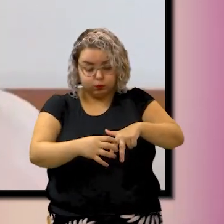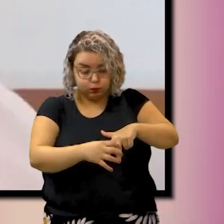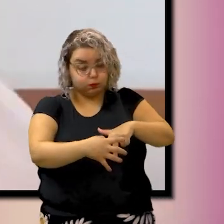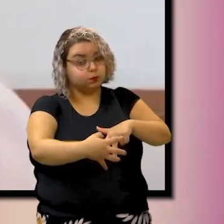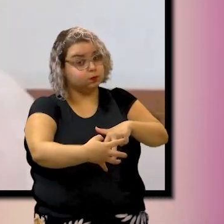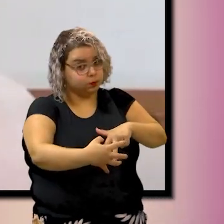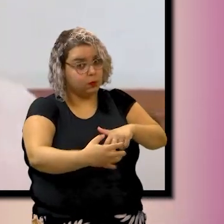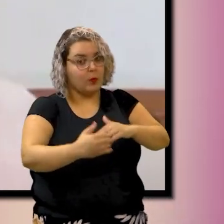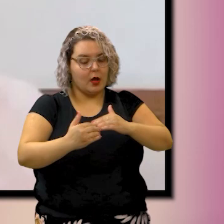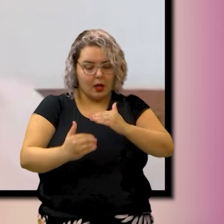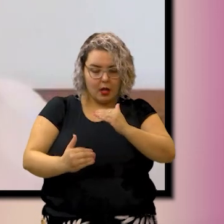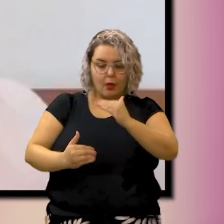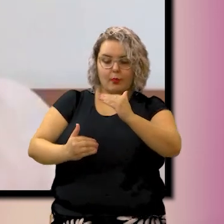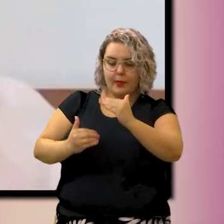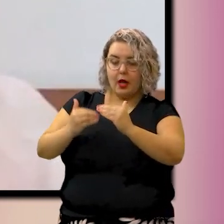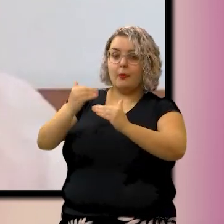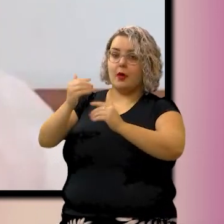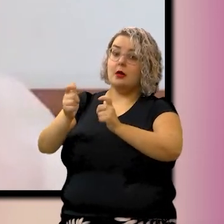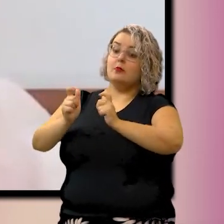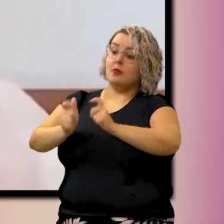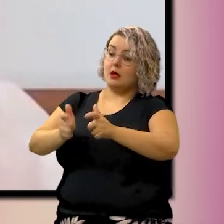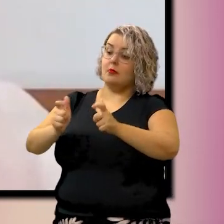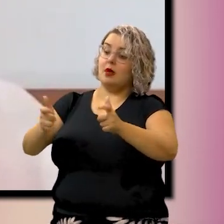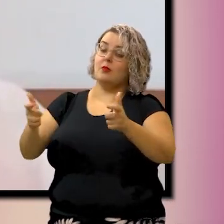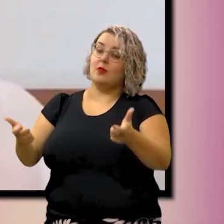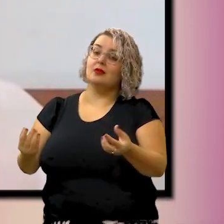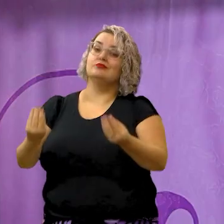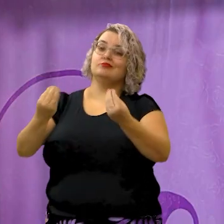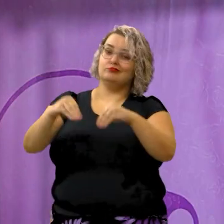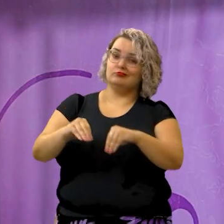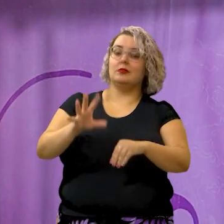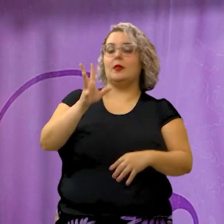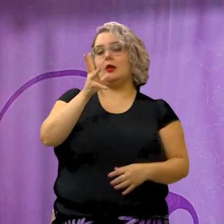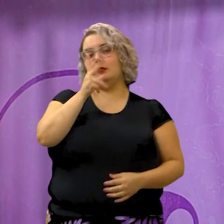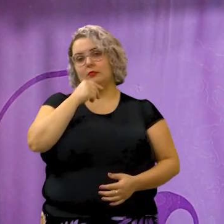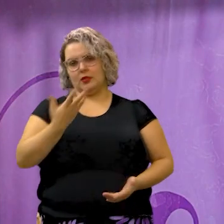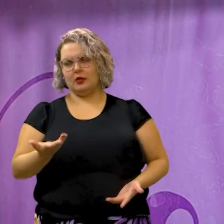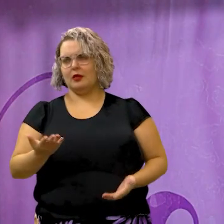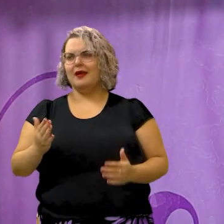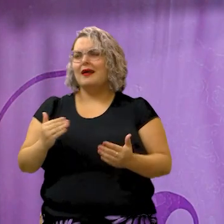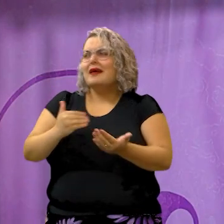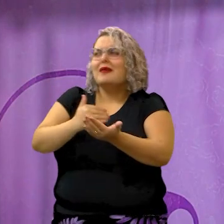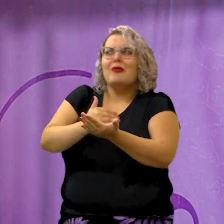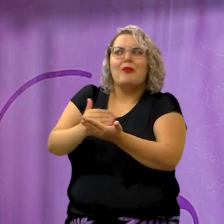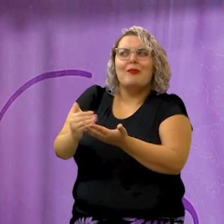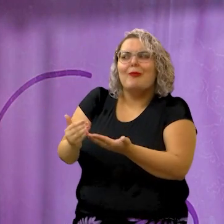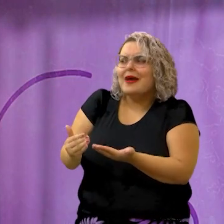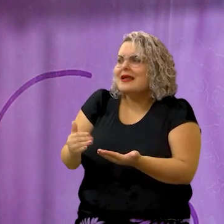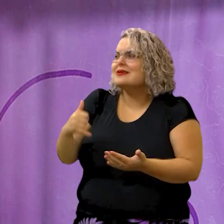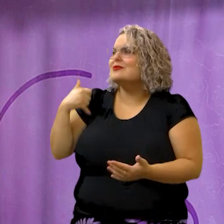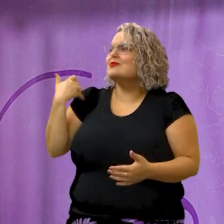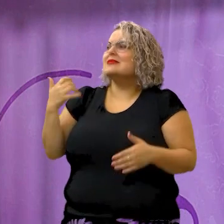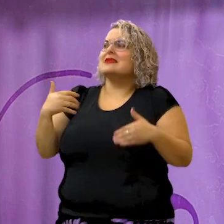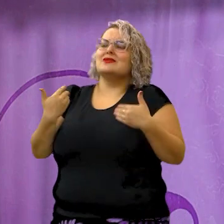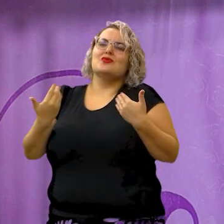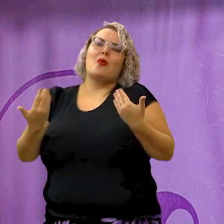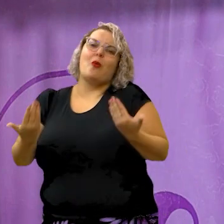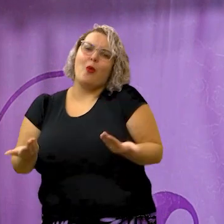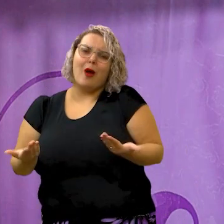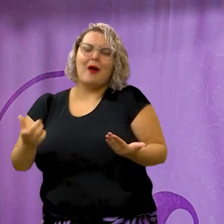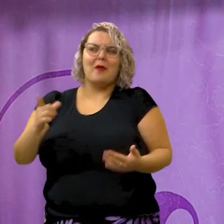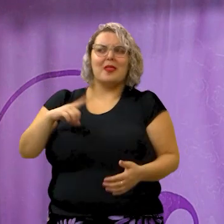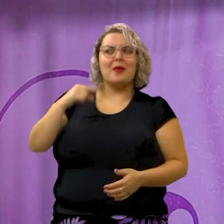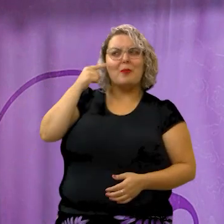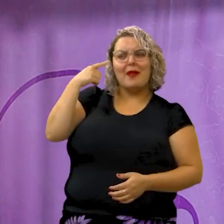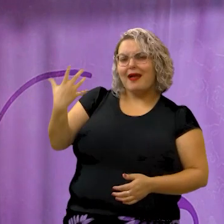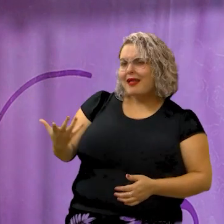incha. Então, é progressivo e é lento. Doutora, começa com qual idade, mais ou menos? Dá